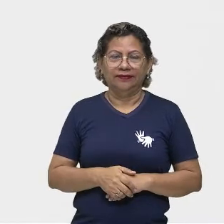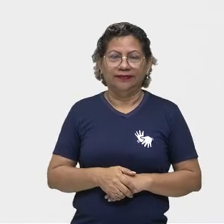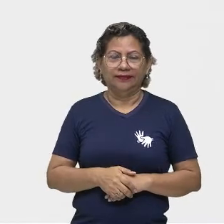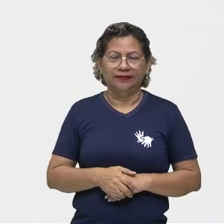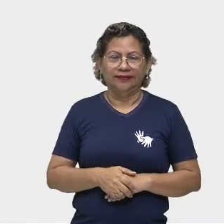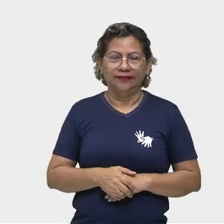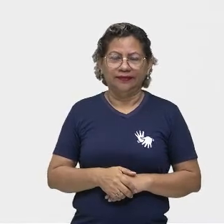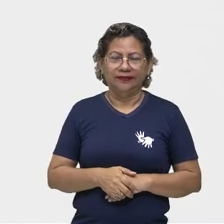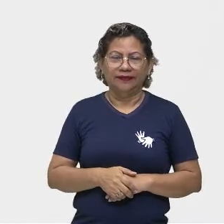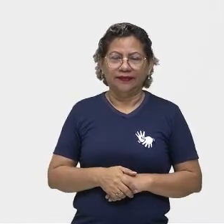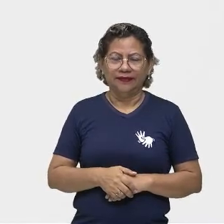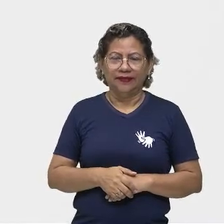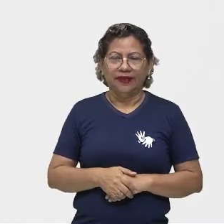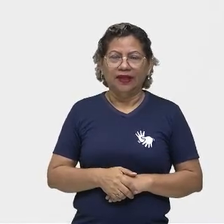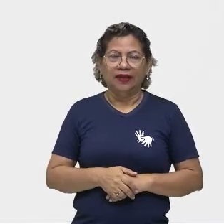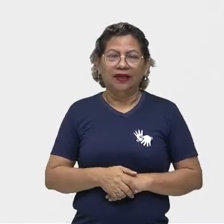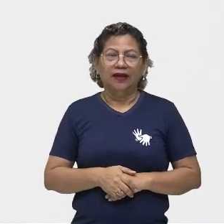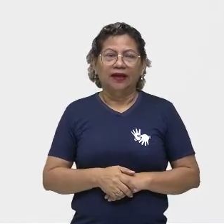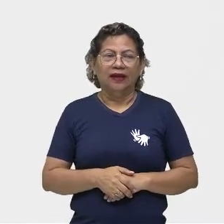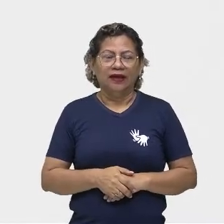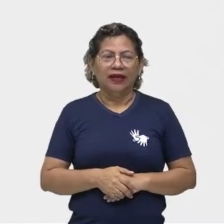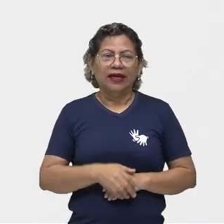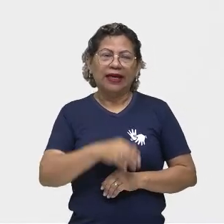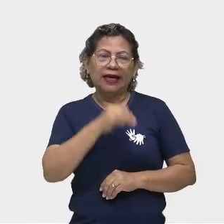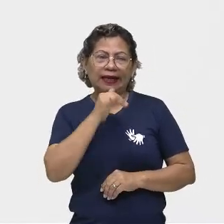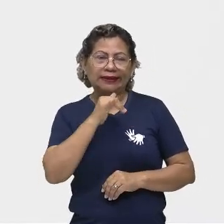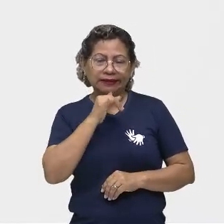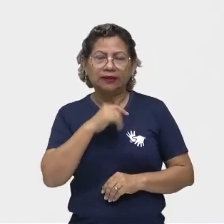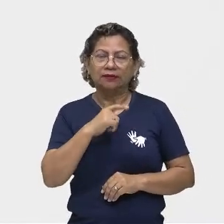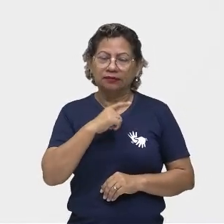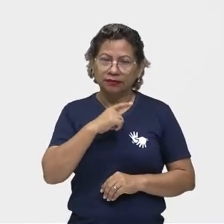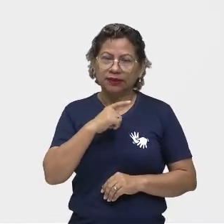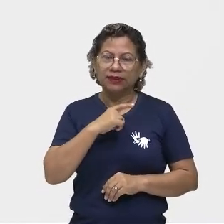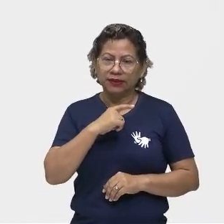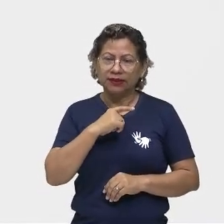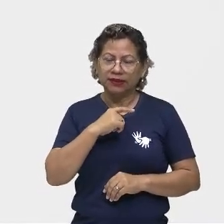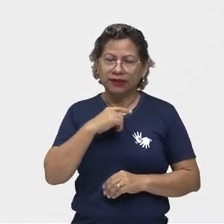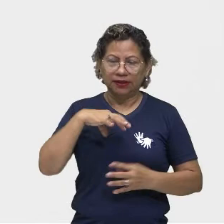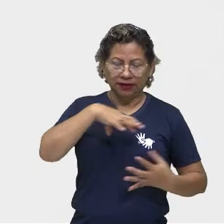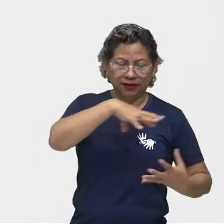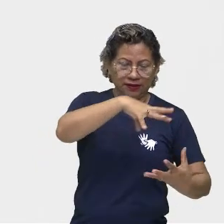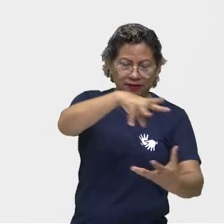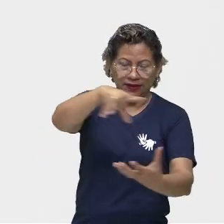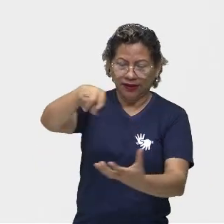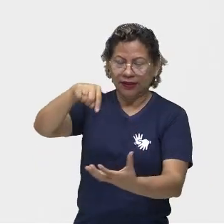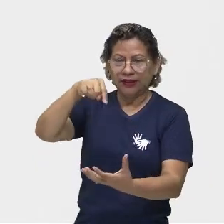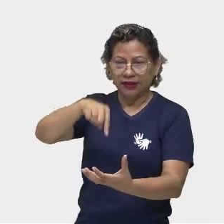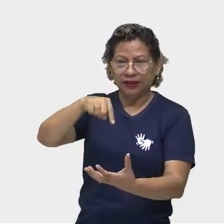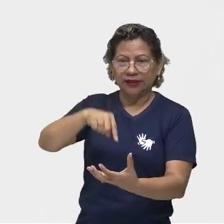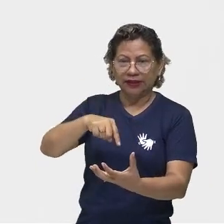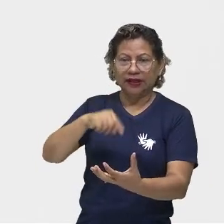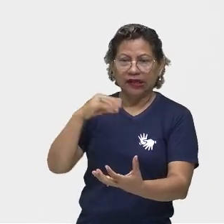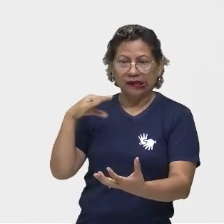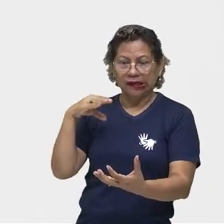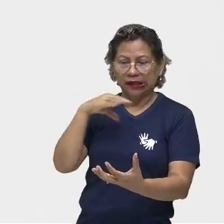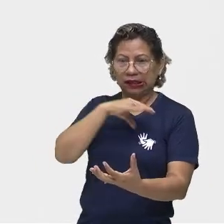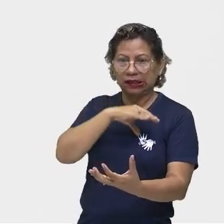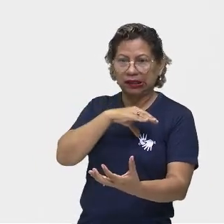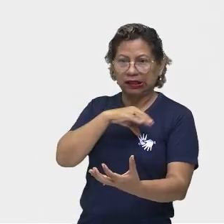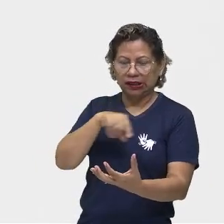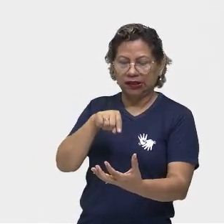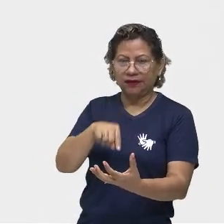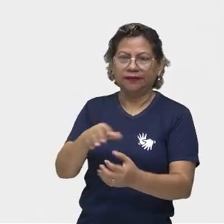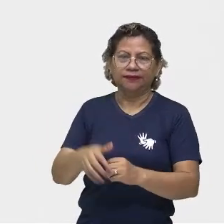Então, ela pega, né? Na verdade, é utilizado esse calor do interior da Terra para fazer essa transformação. A